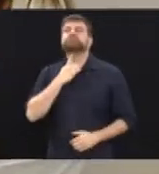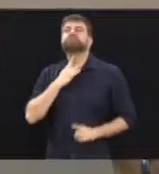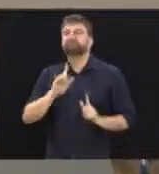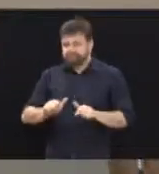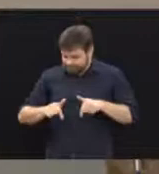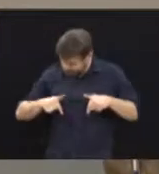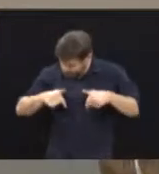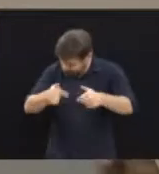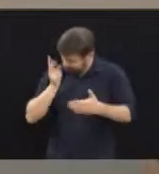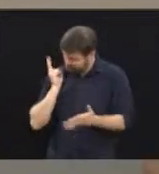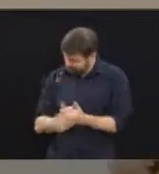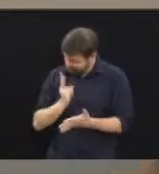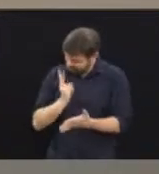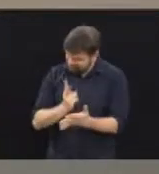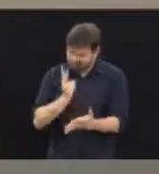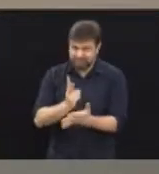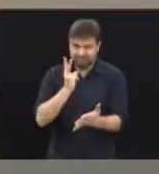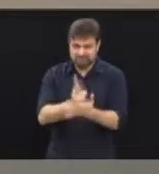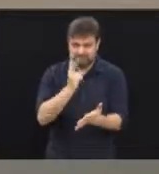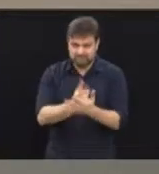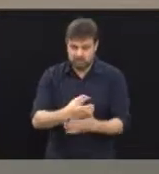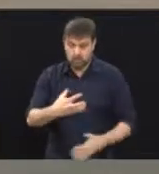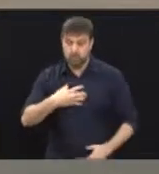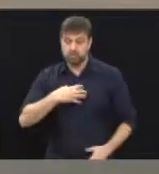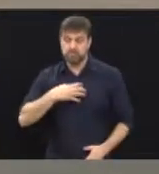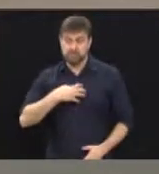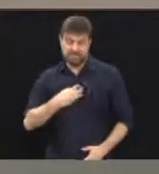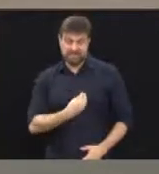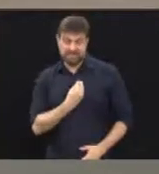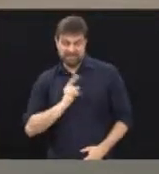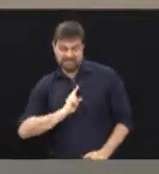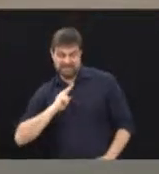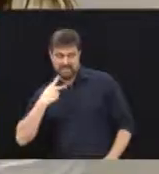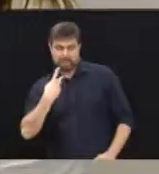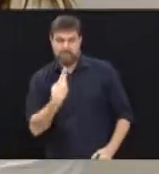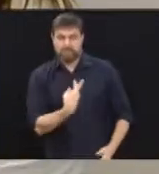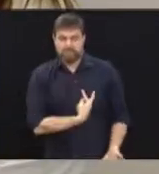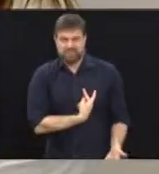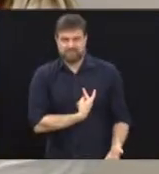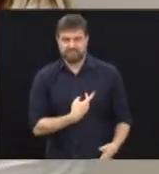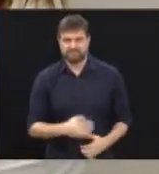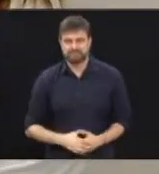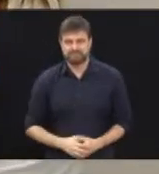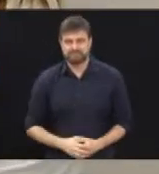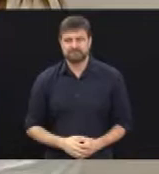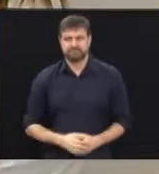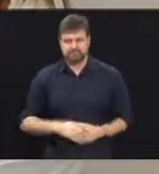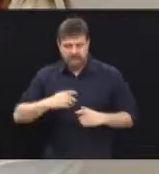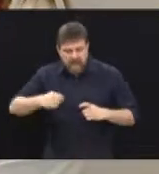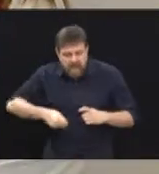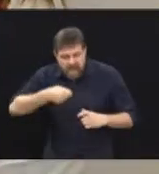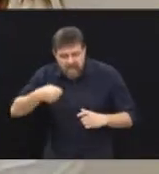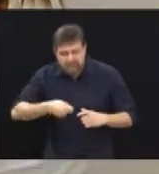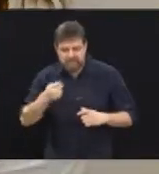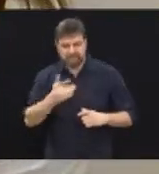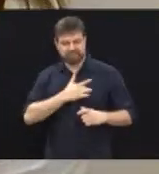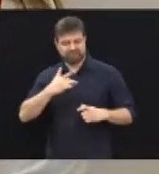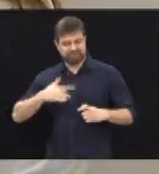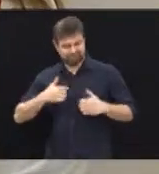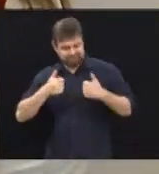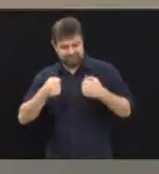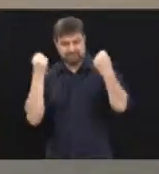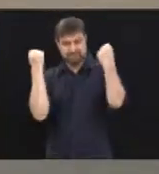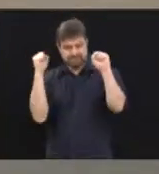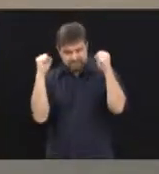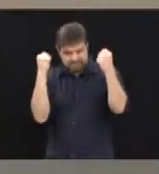continua. Continua. Mudança no estilo de vida. Tem que mudar aqui. Alimentação saudável,